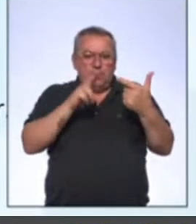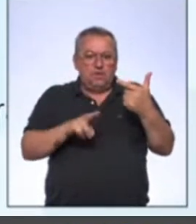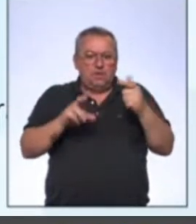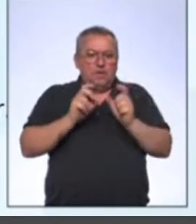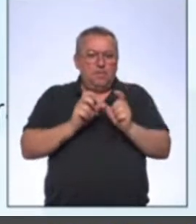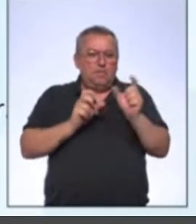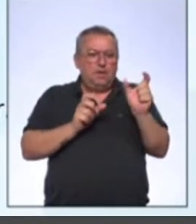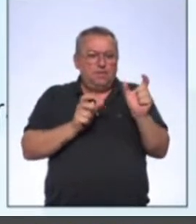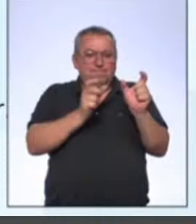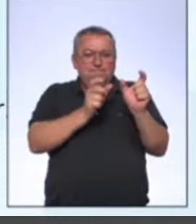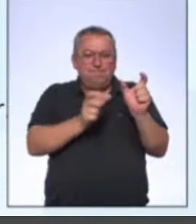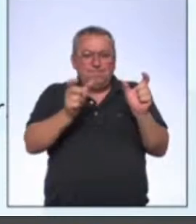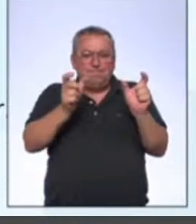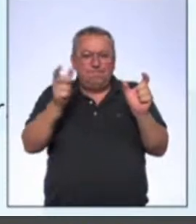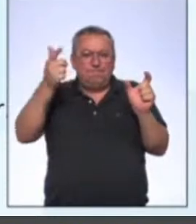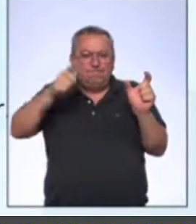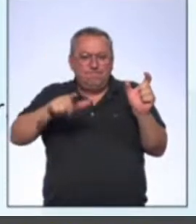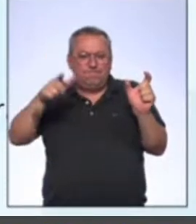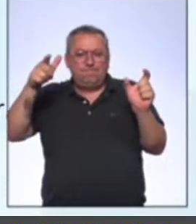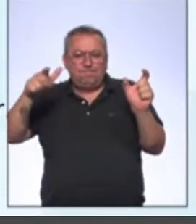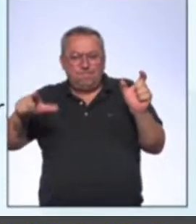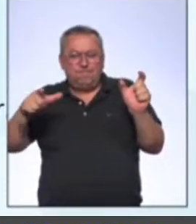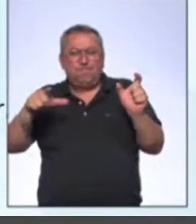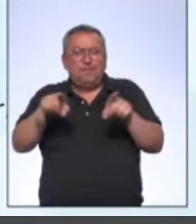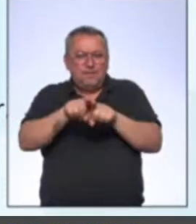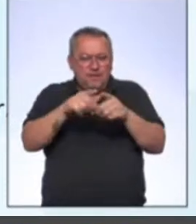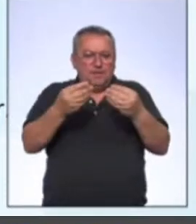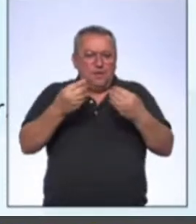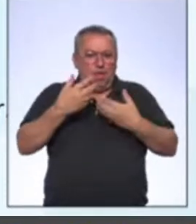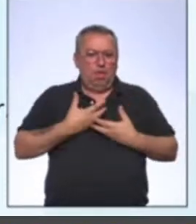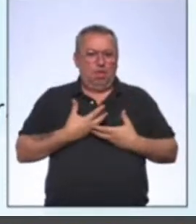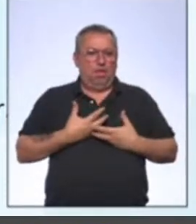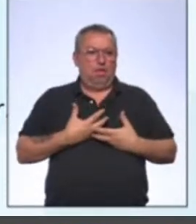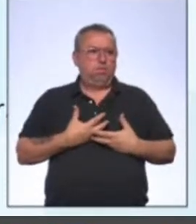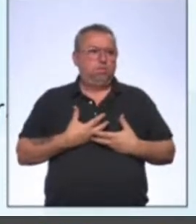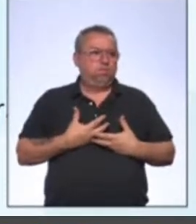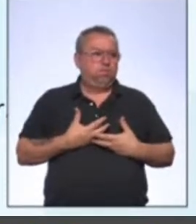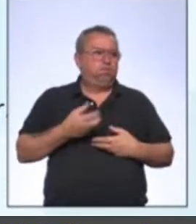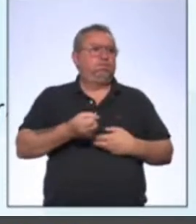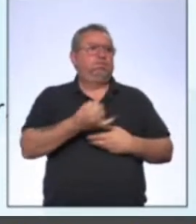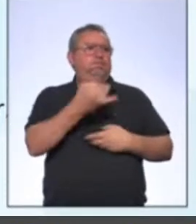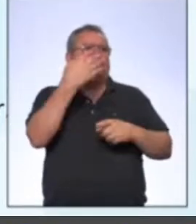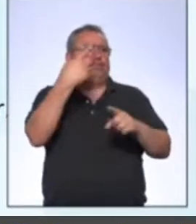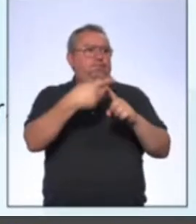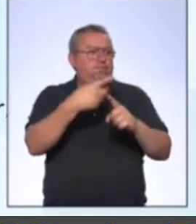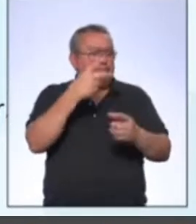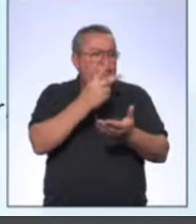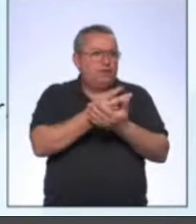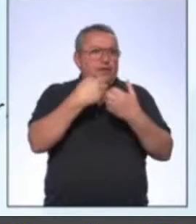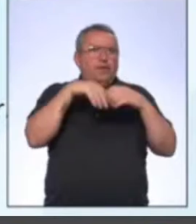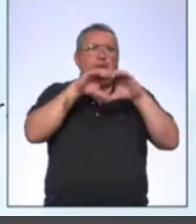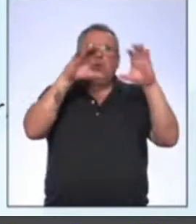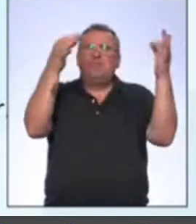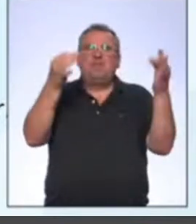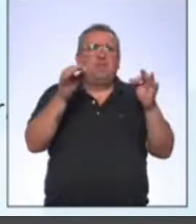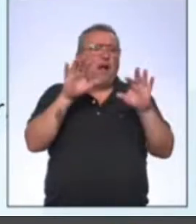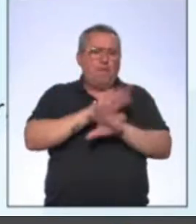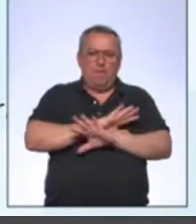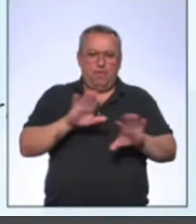tornando aí repetitivo e cansativo, inclusive, né? Porque não precisa dizer tantas coisas, fala o céu está perfeito, acabou.